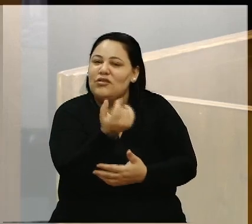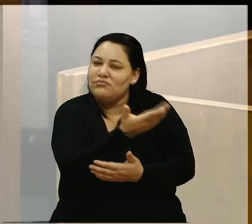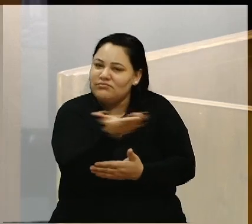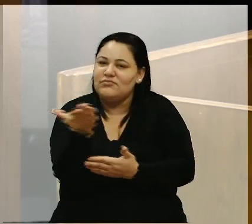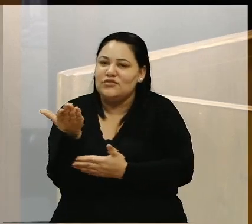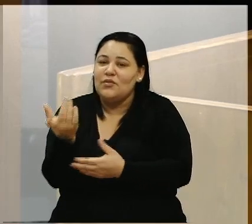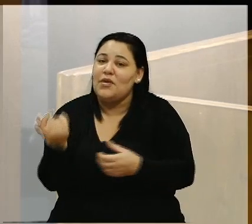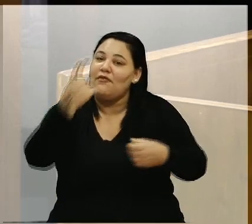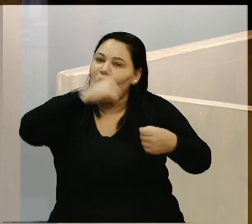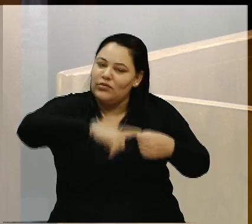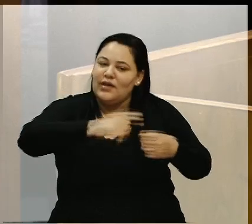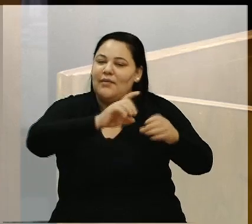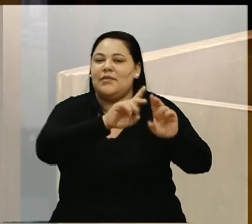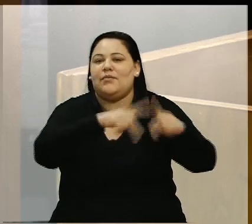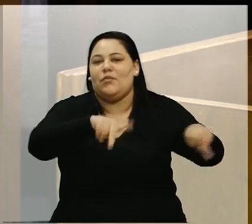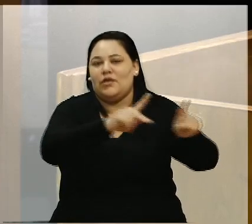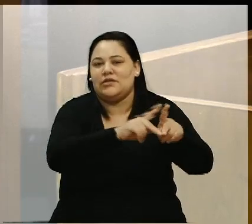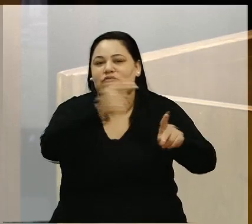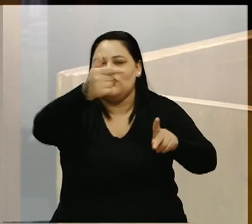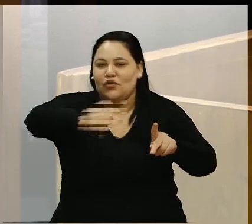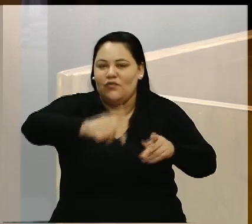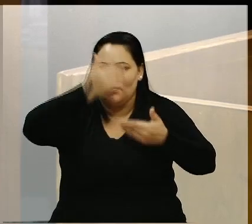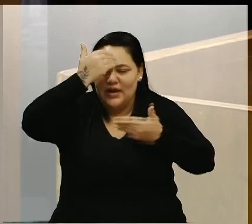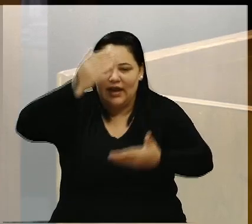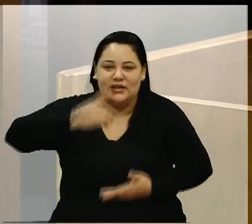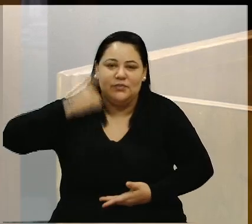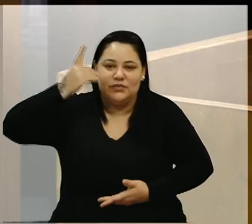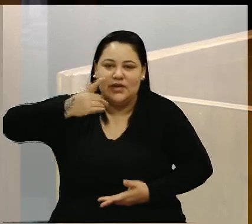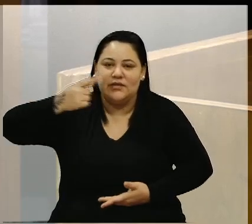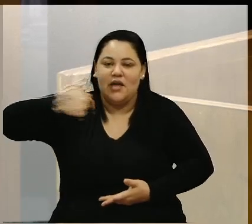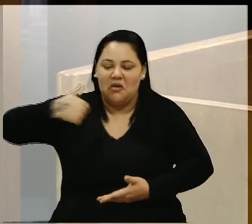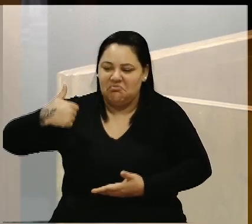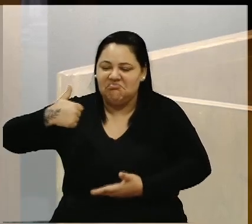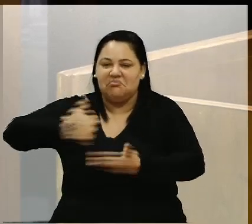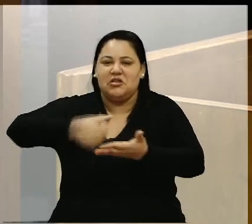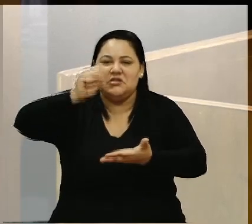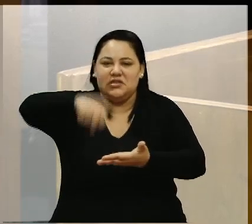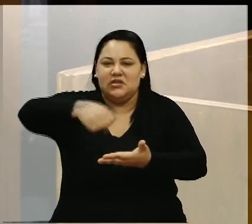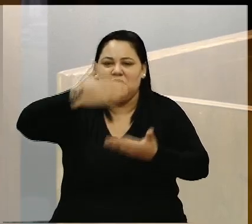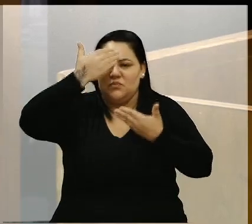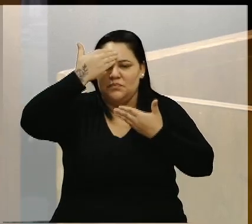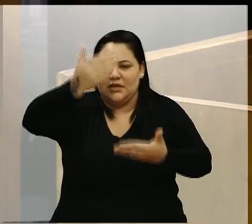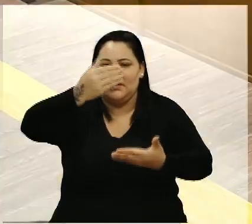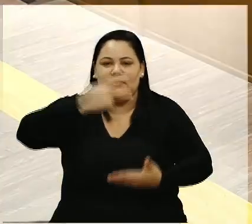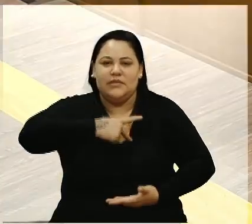volte para as pessoas. Obrigado, deputado, conte conosco e muito obrigado, presidente.